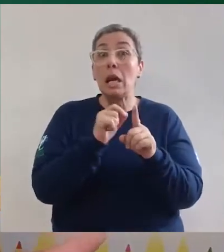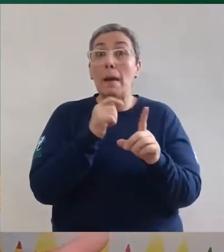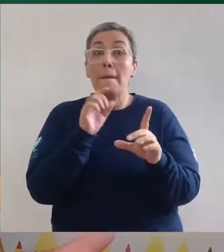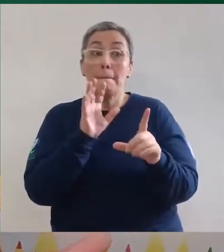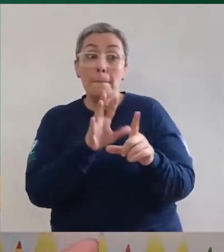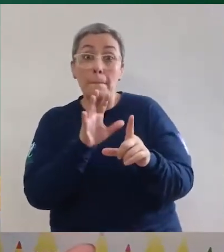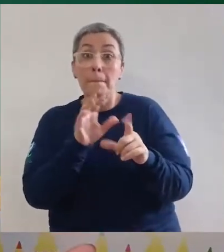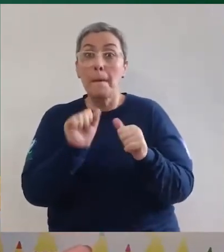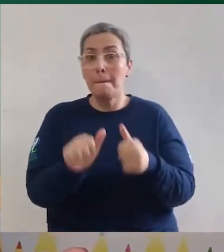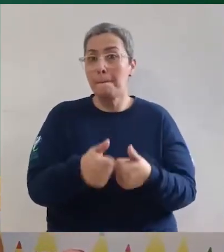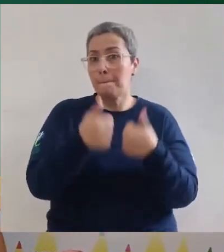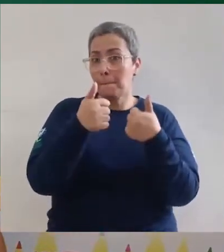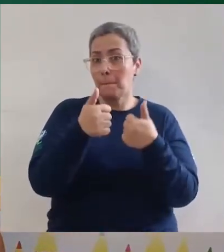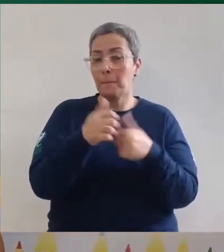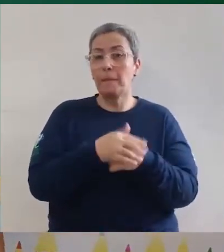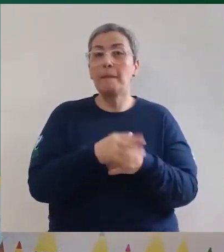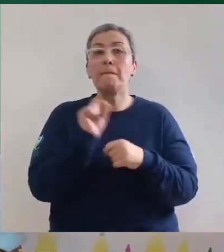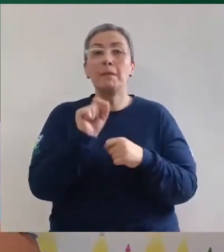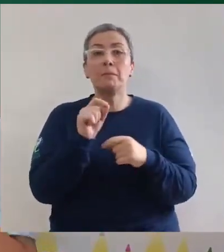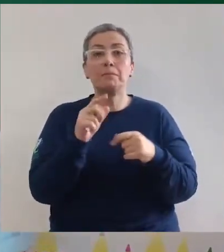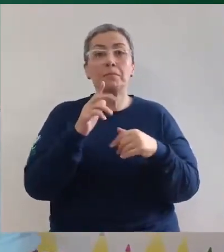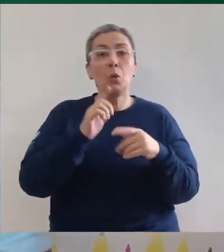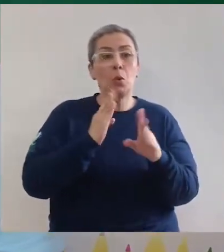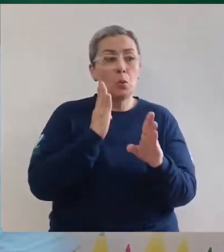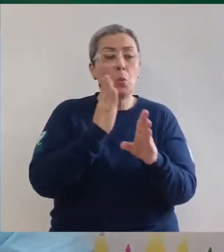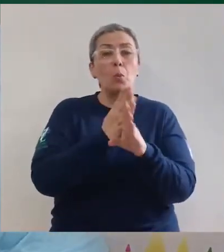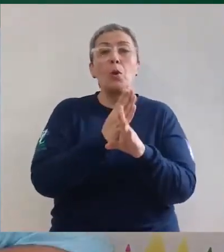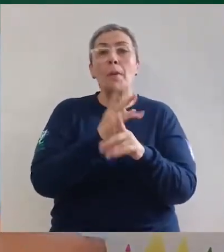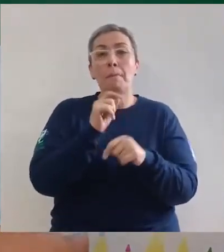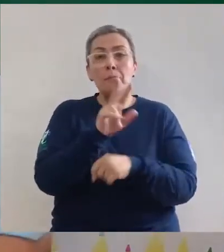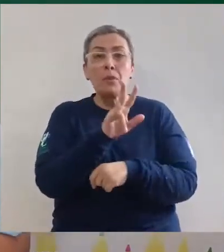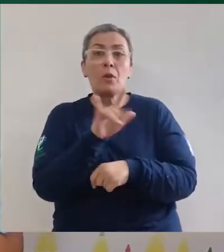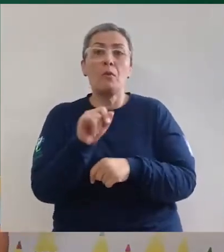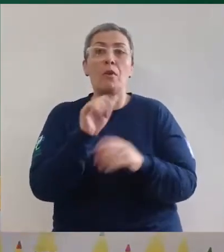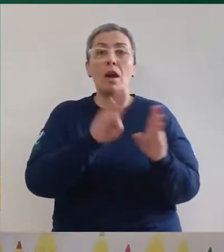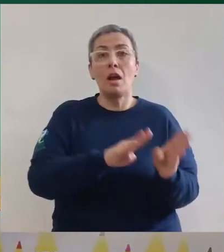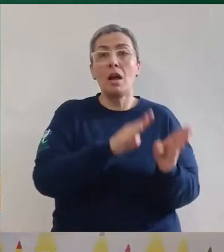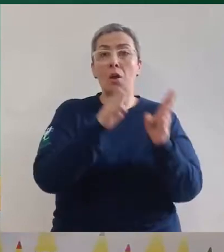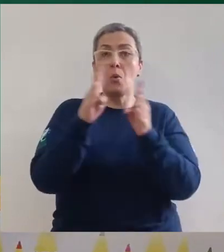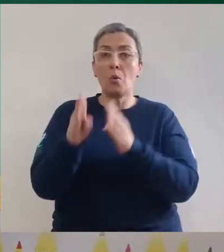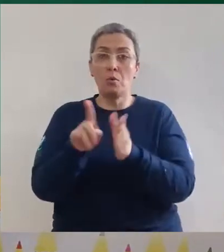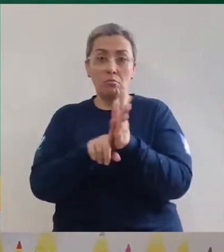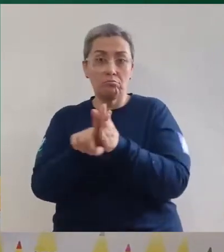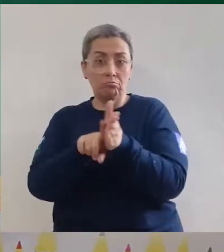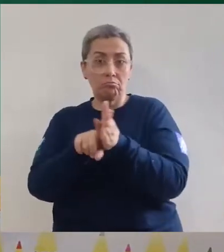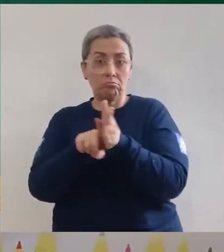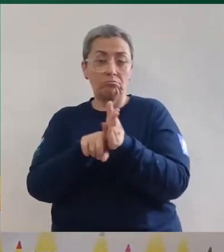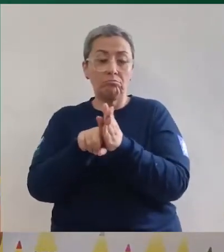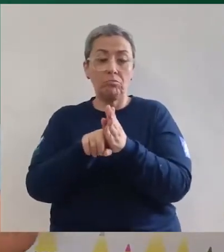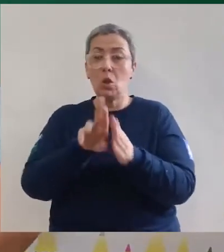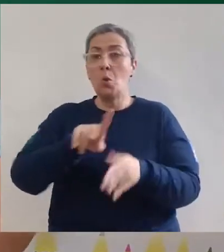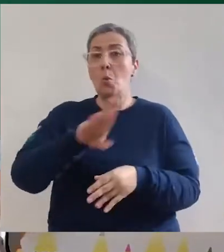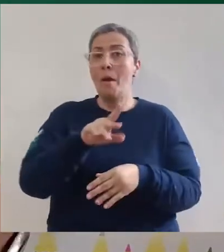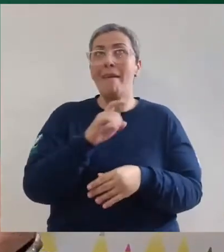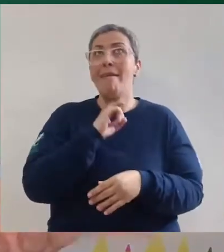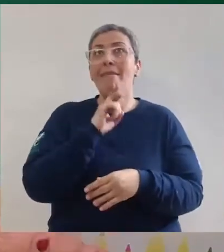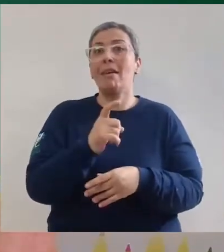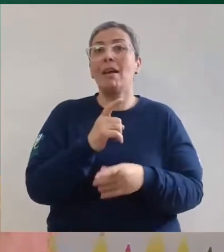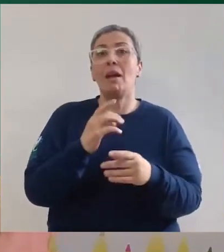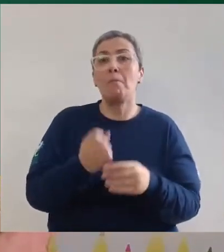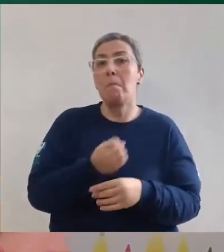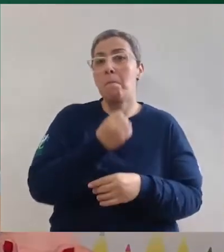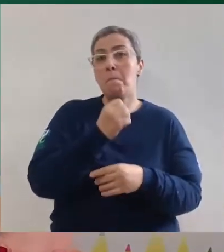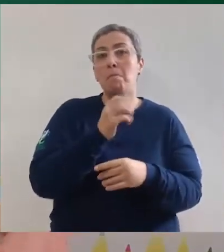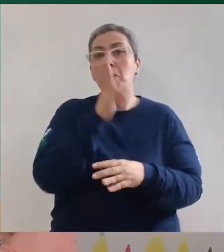intervenção para melhoria. Com esse diagnóstico, aí vocês vão para a parte da pesquisa. Ninguém vai